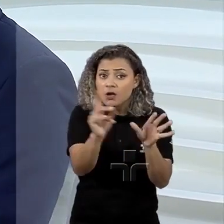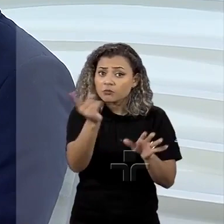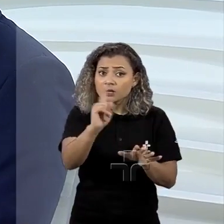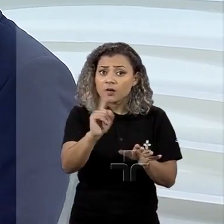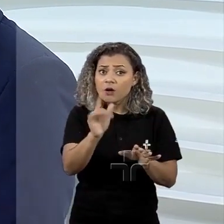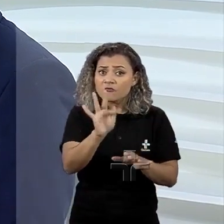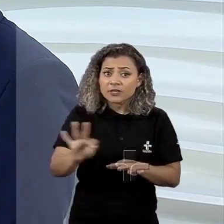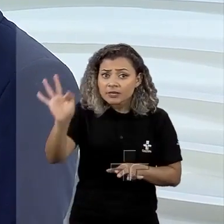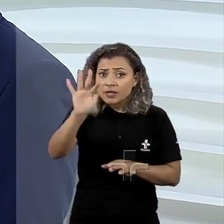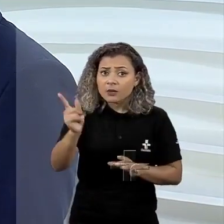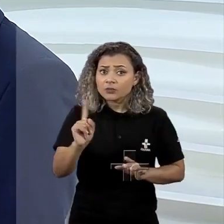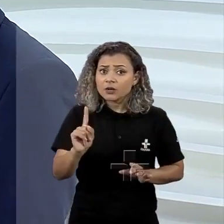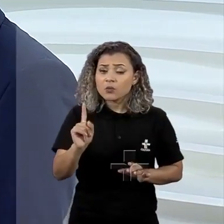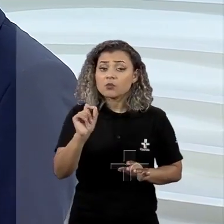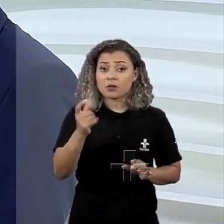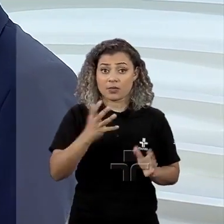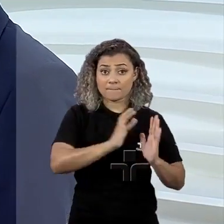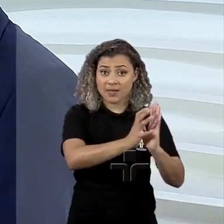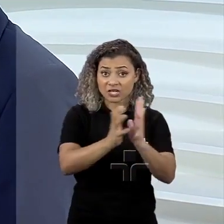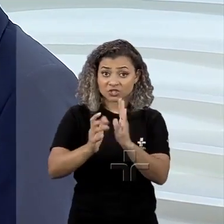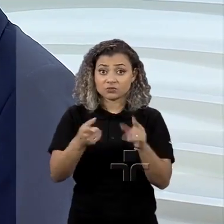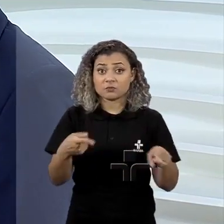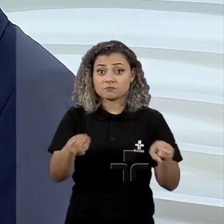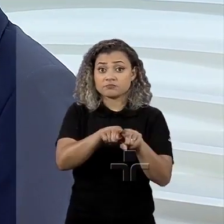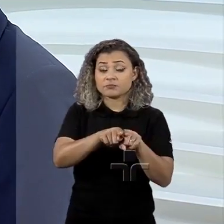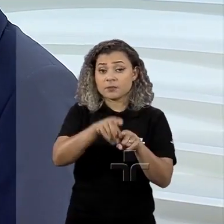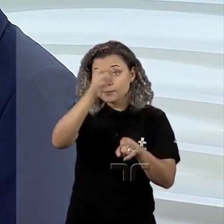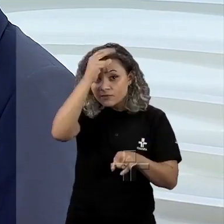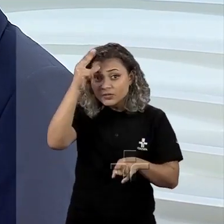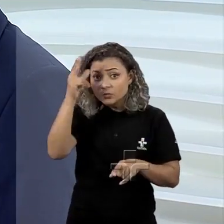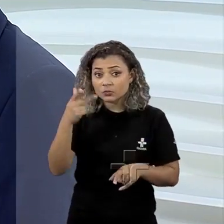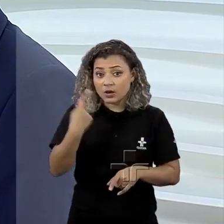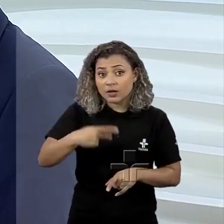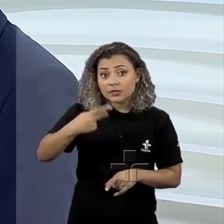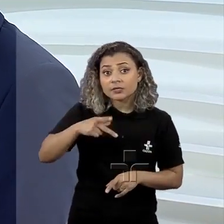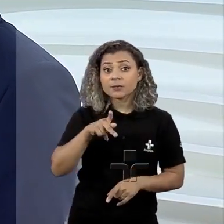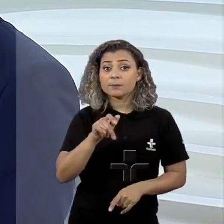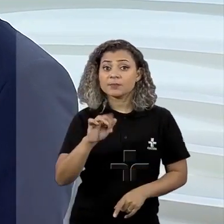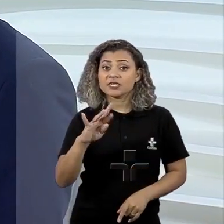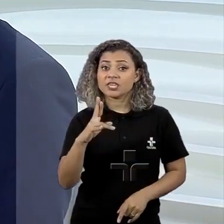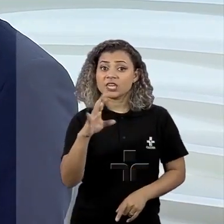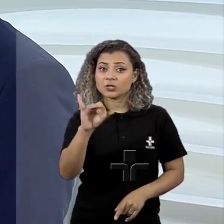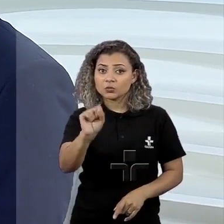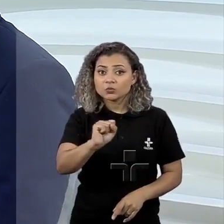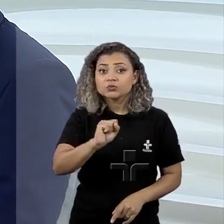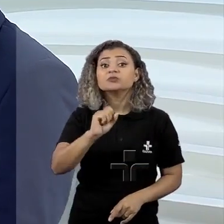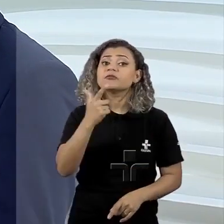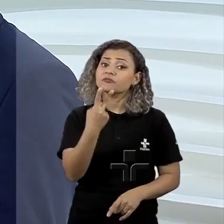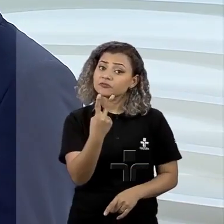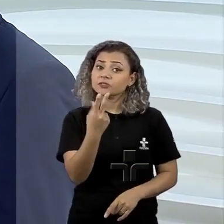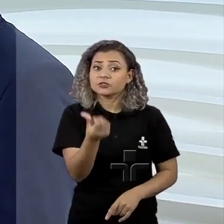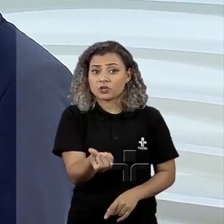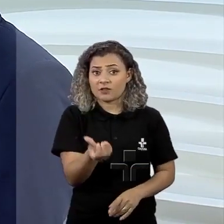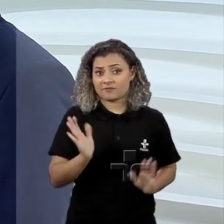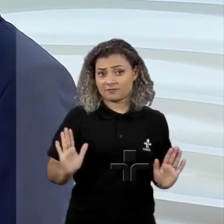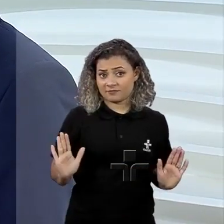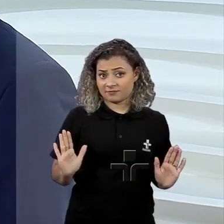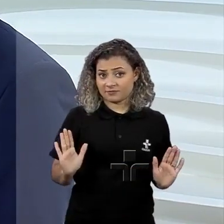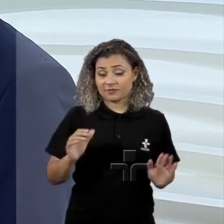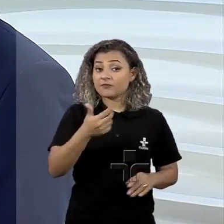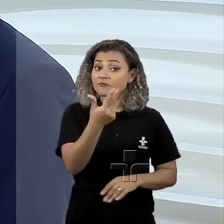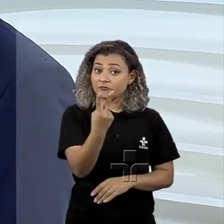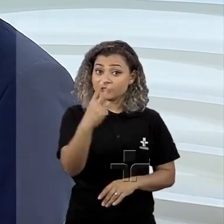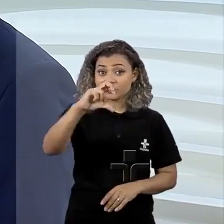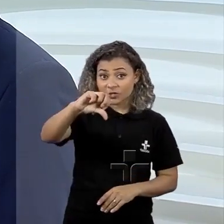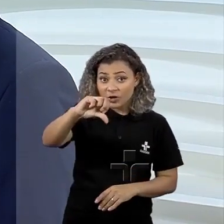no município. A sua filiação, a minha filiação está aqui, no bairro de Pinheiros, diretório de Pinheiros. Eu não me filio na União, não é em Brasília